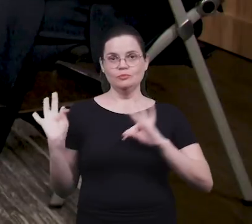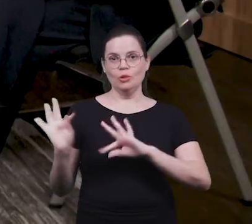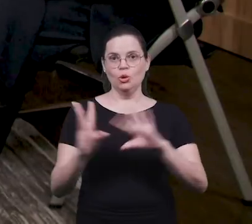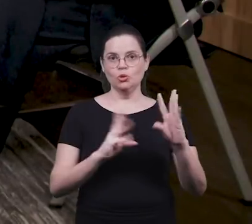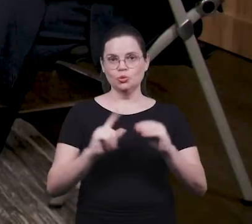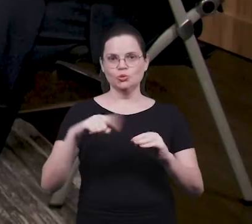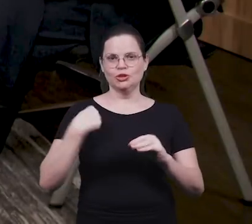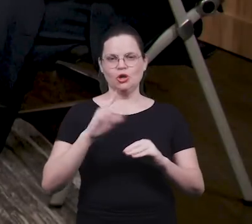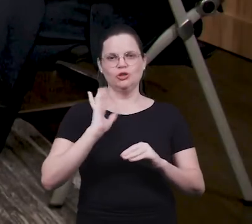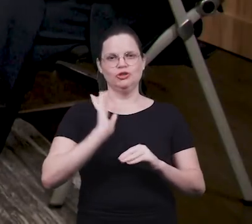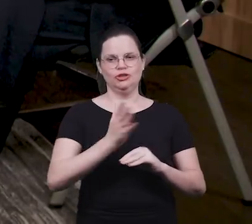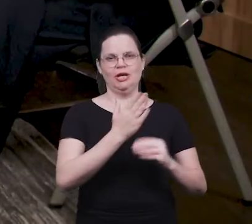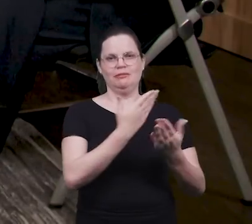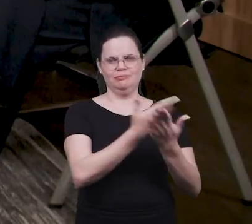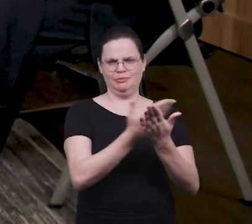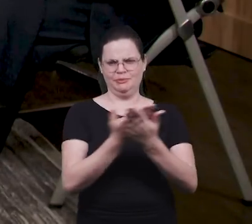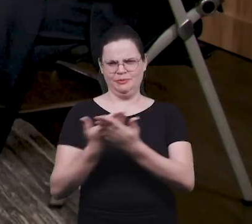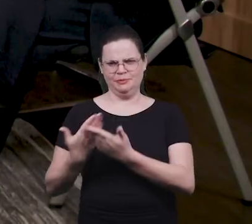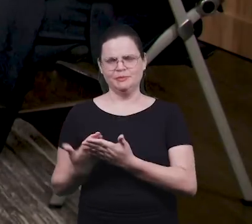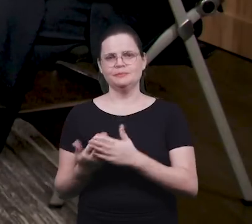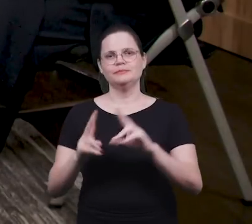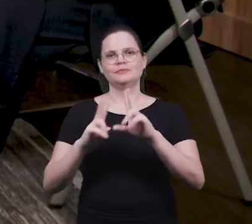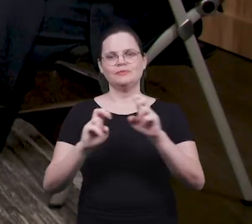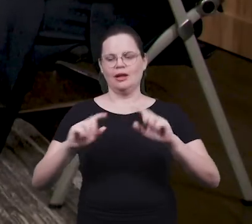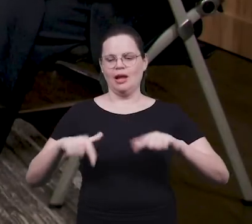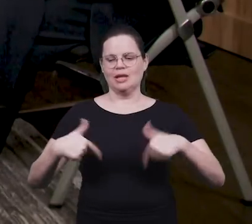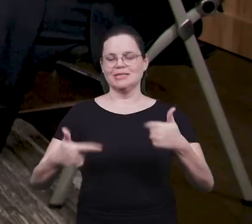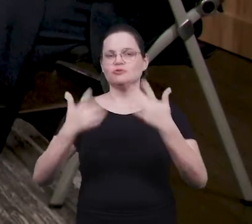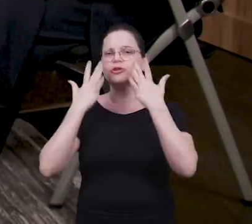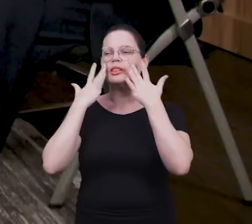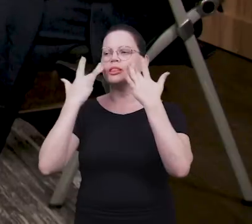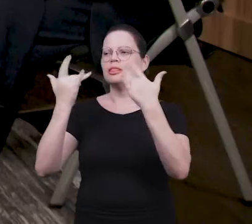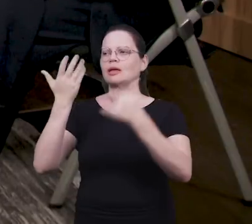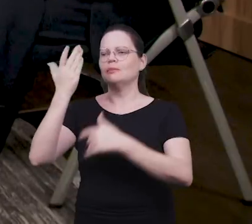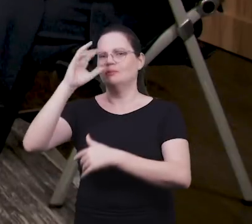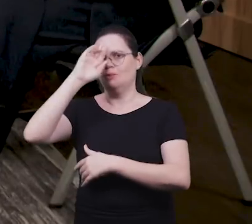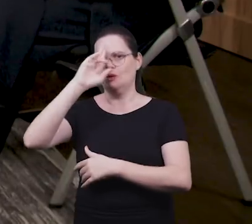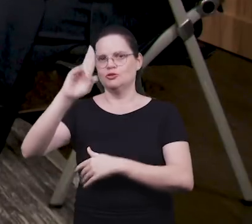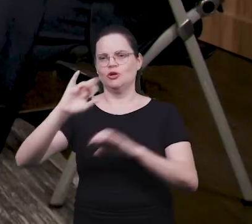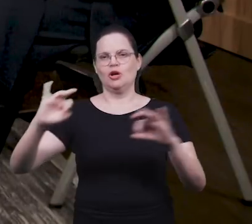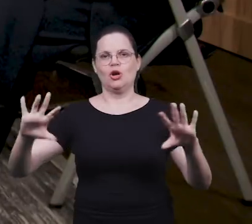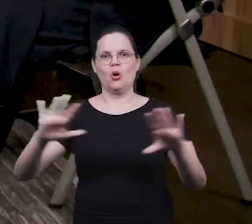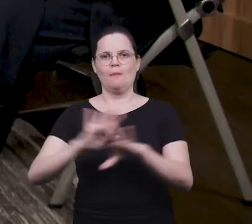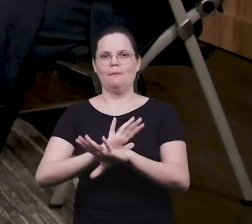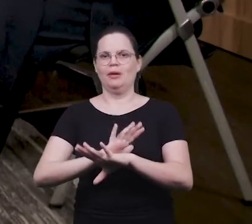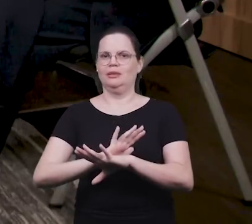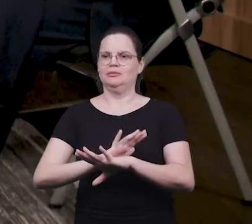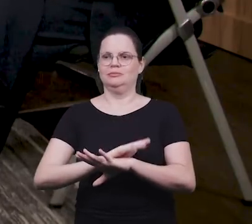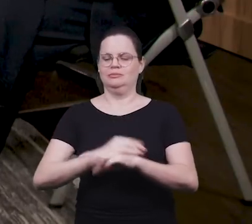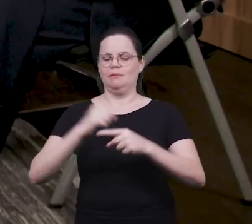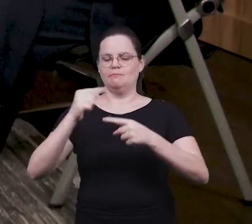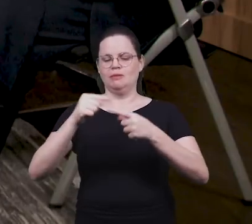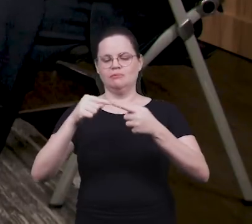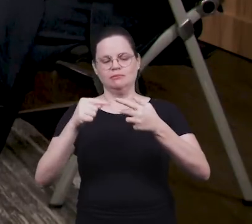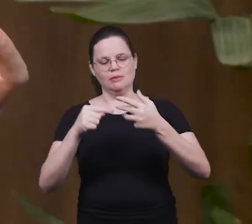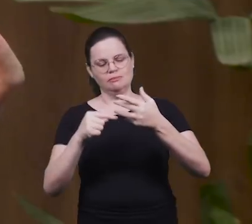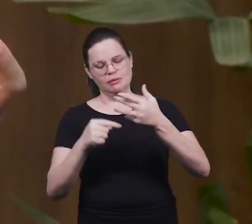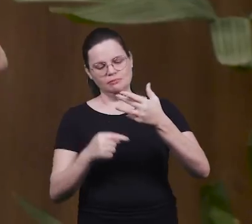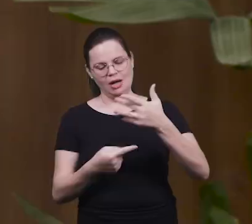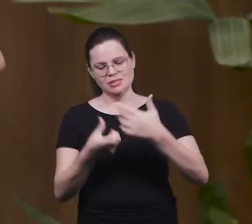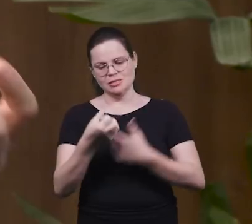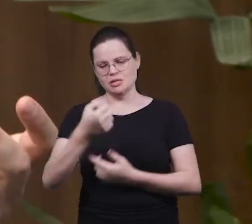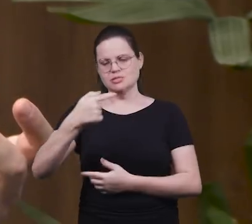nós entendemos que o espírito de temor fecha essas 7 operações do Senhor que